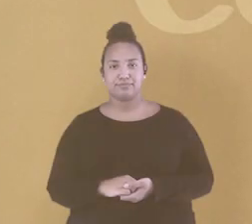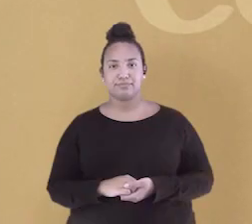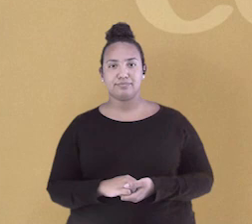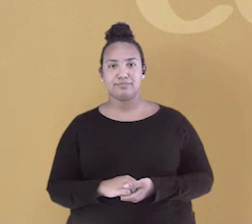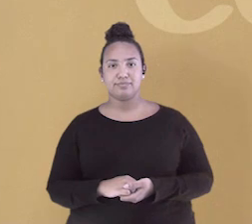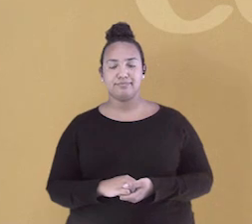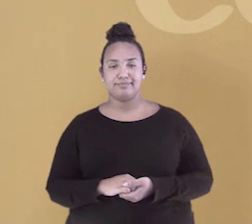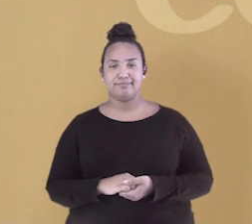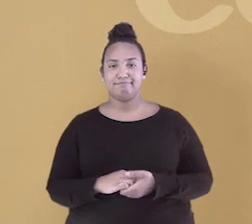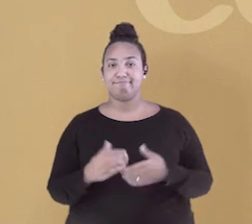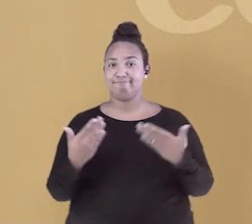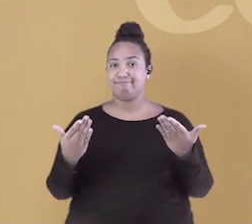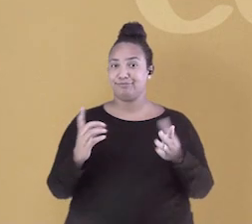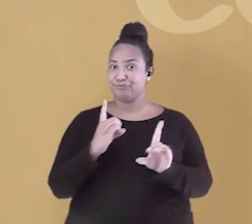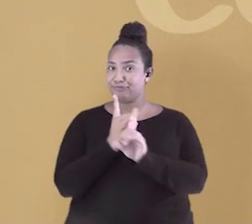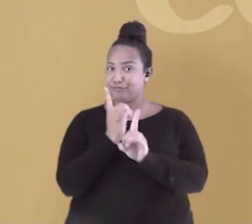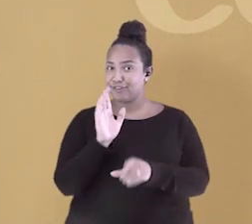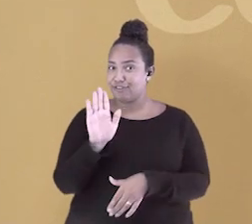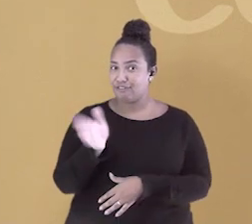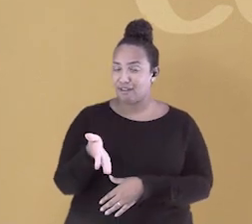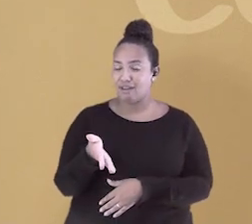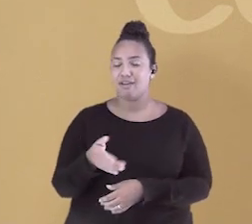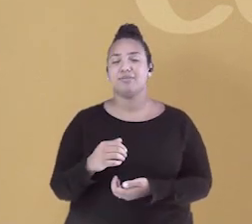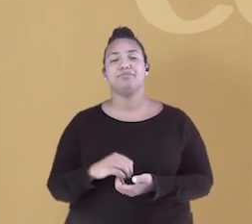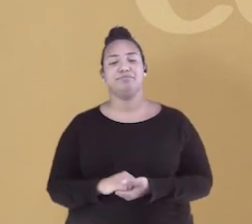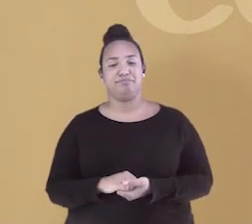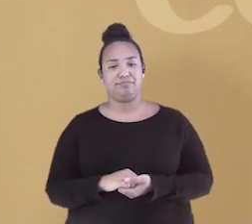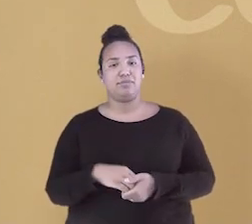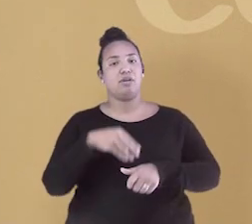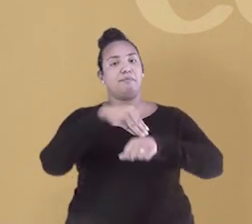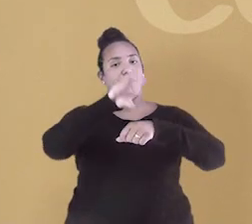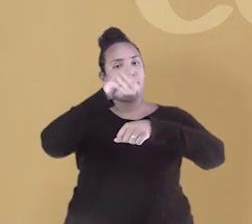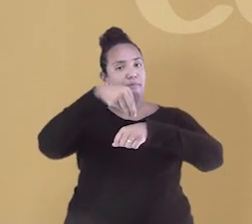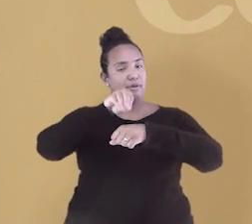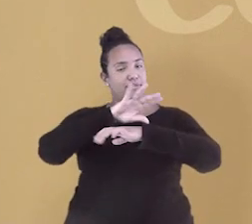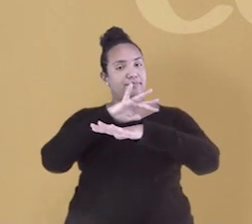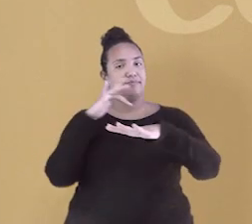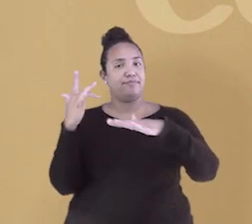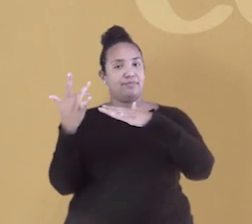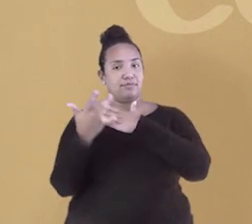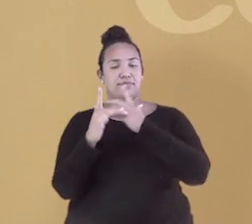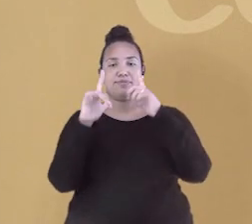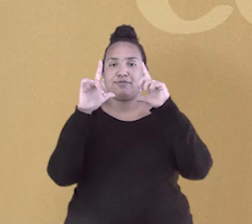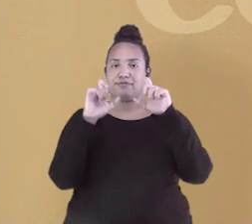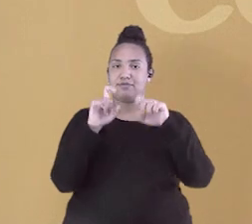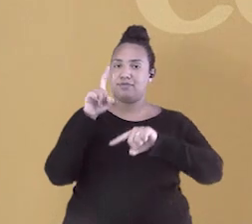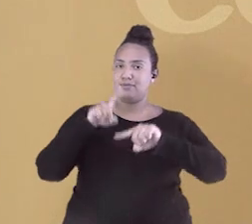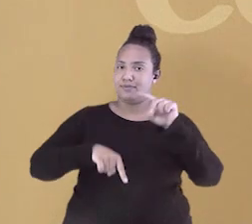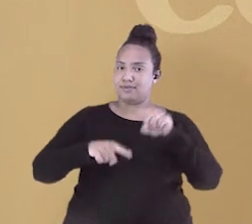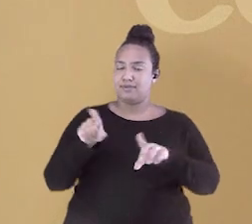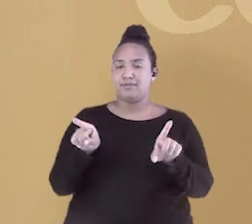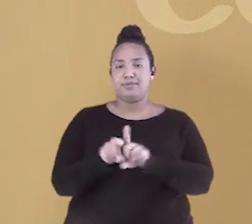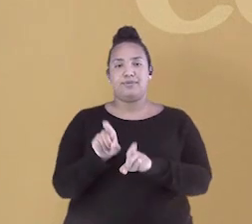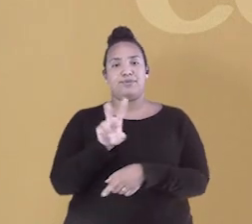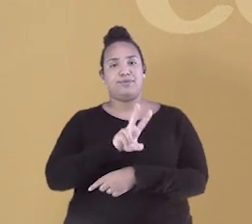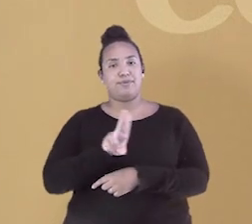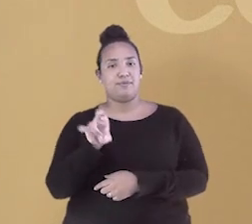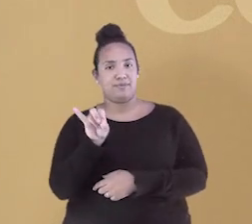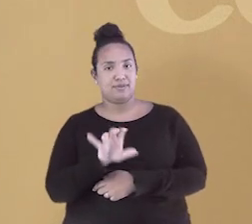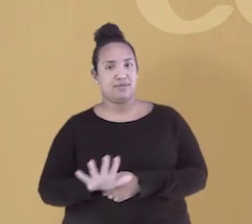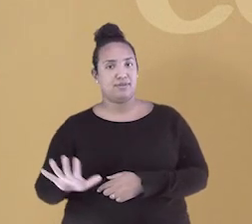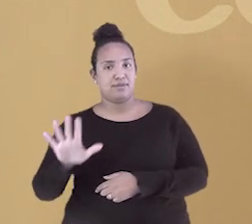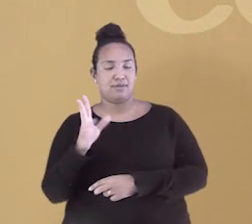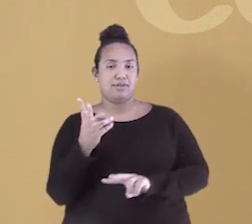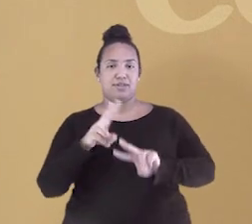E aí, achou este? Não deixe de compartilhar nas redes sociais uma foto do objeto e o nome da figura usando a